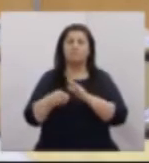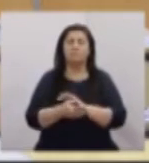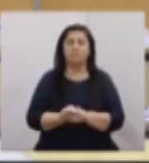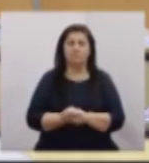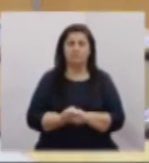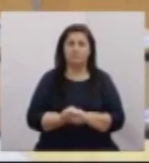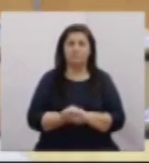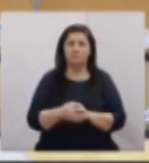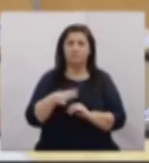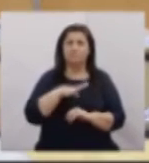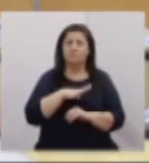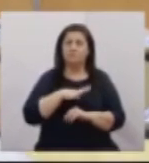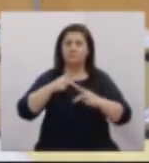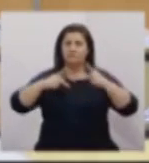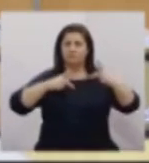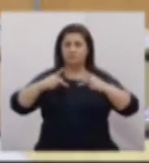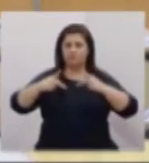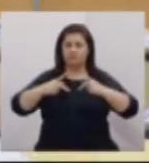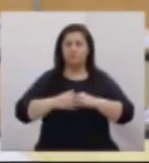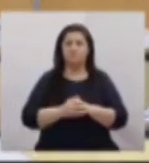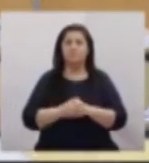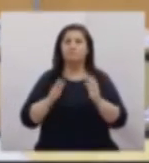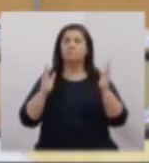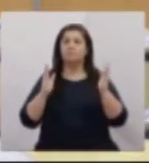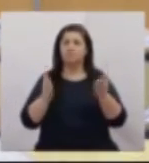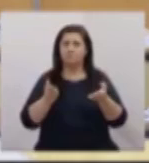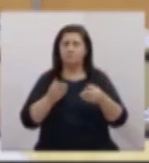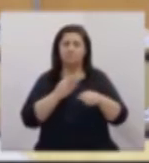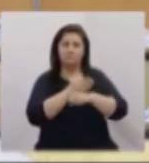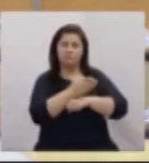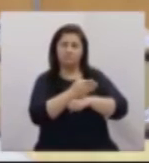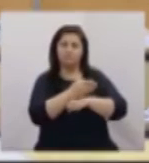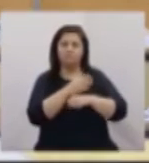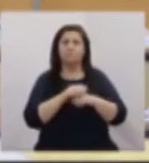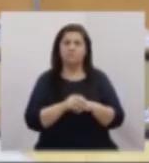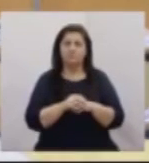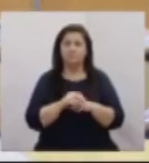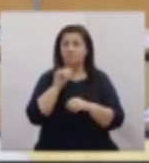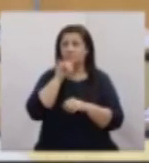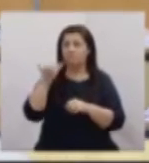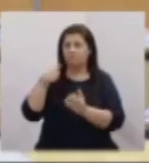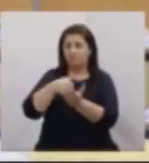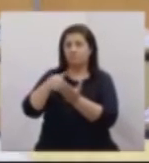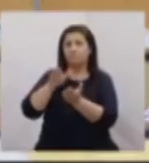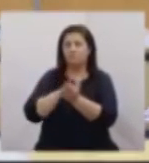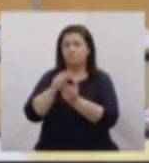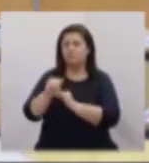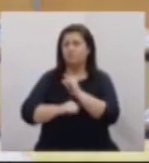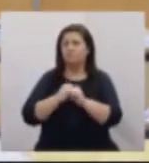a cidade de São José dos Campos já aderiu ao sistema de notificação eletrônica. Por